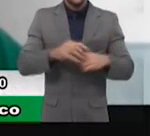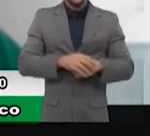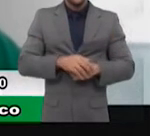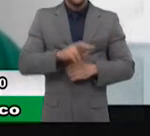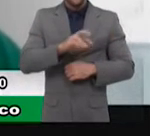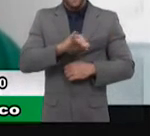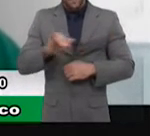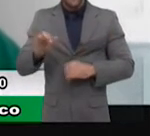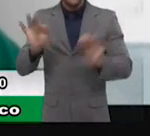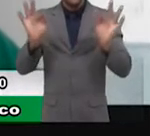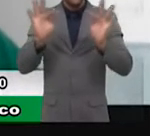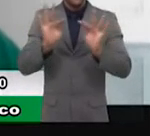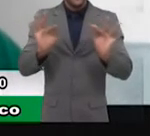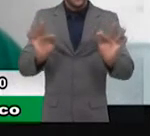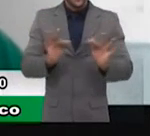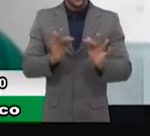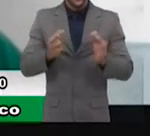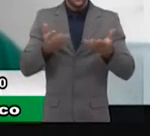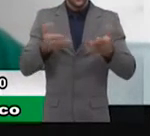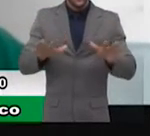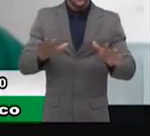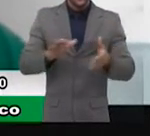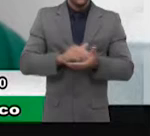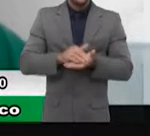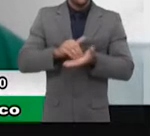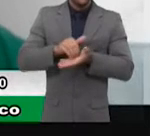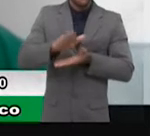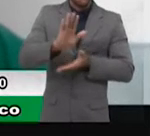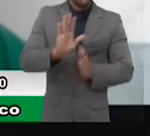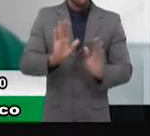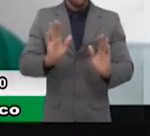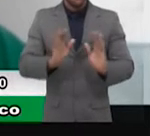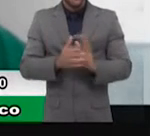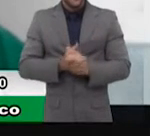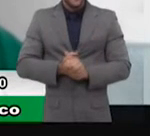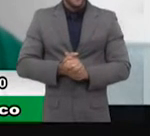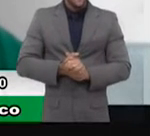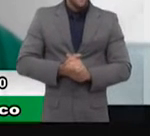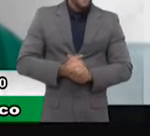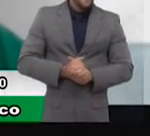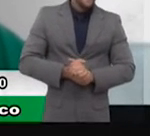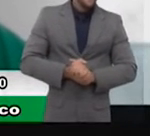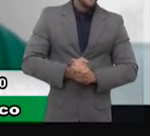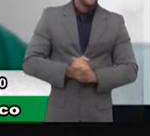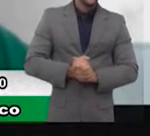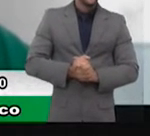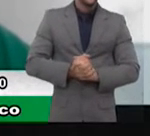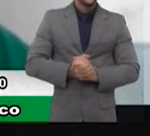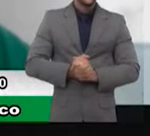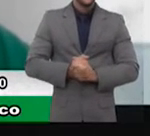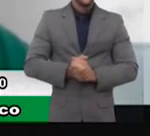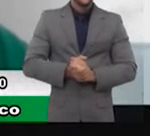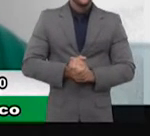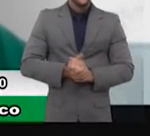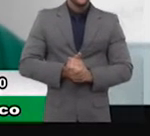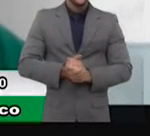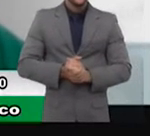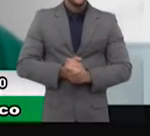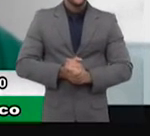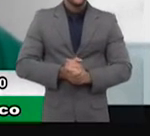podia dispensar ninguém, até porque essas pessoas têm suas próprias